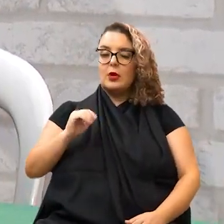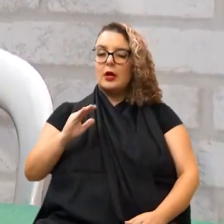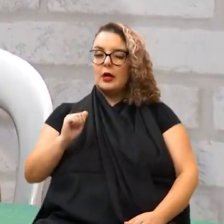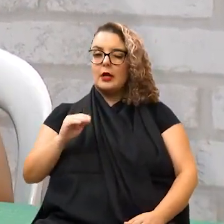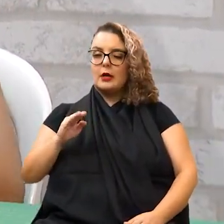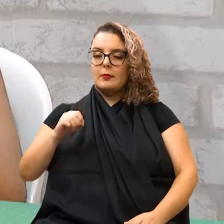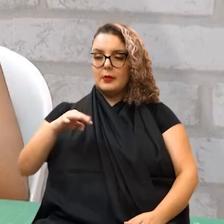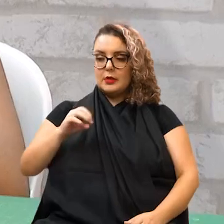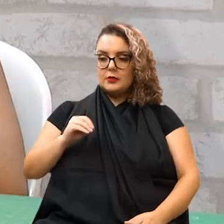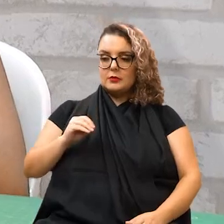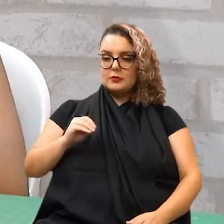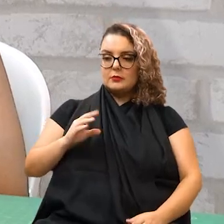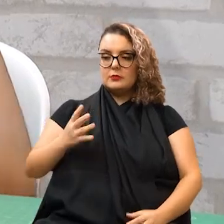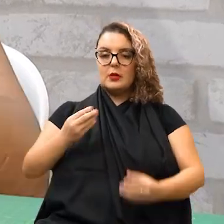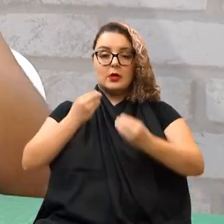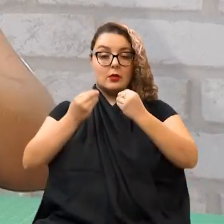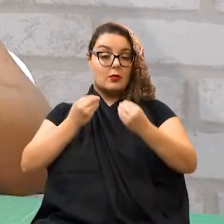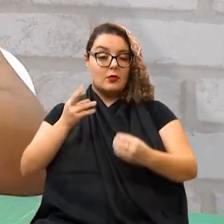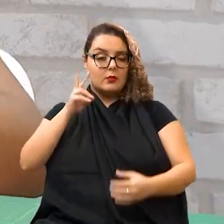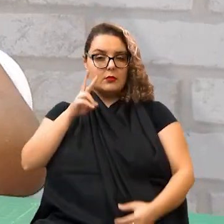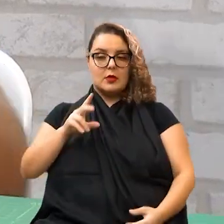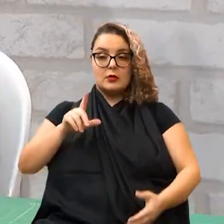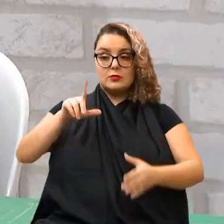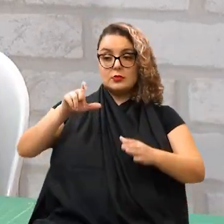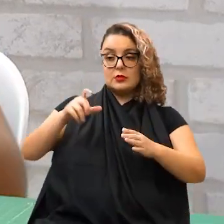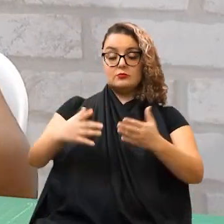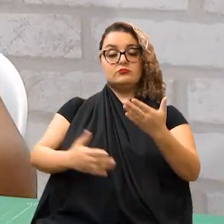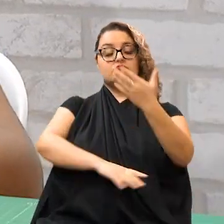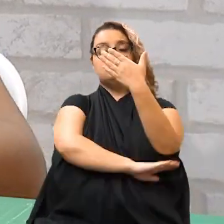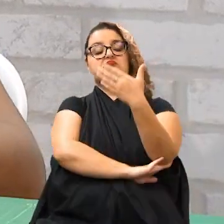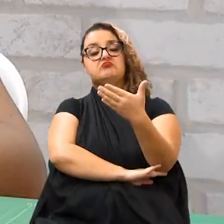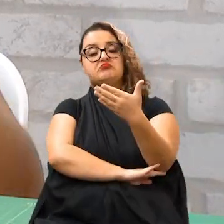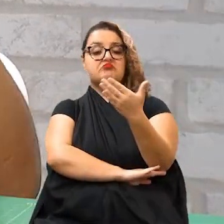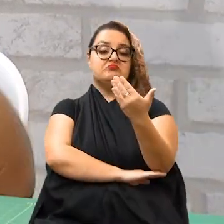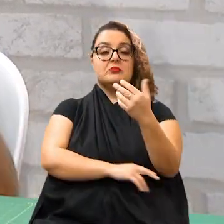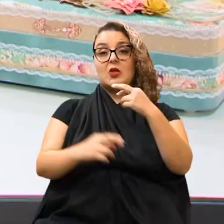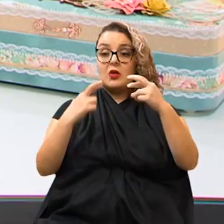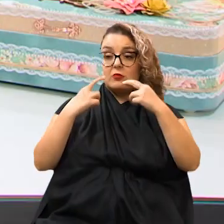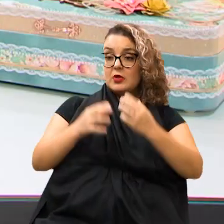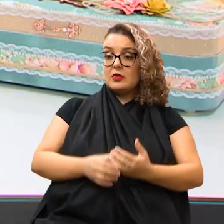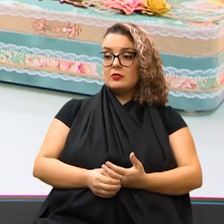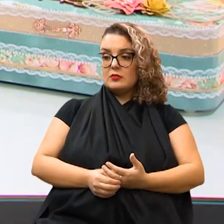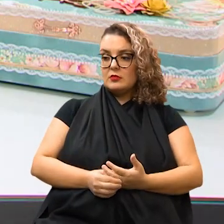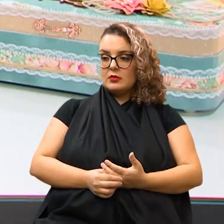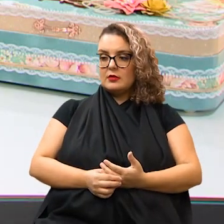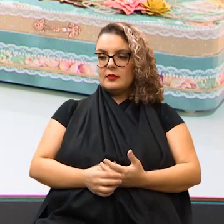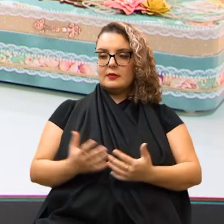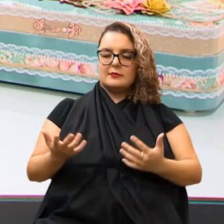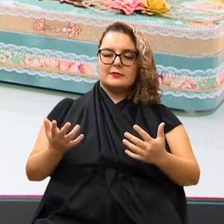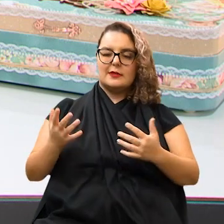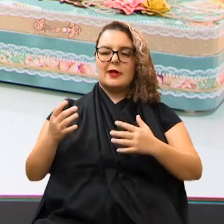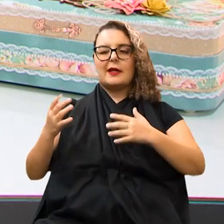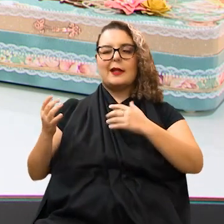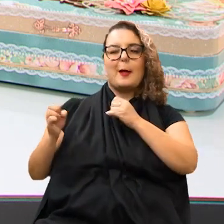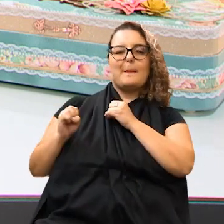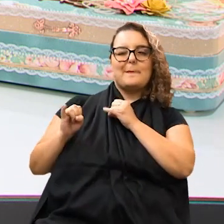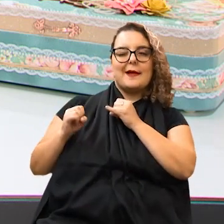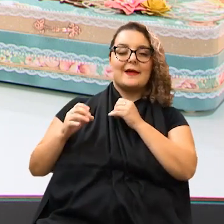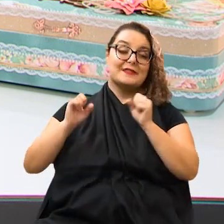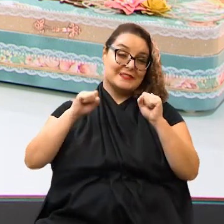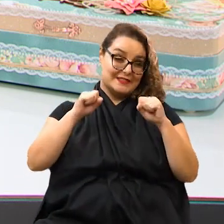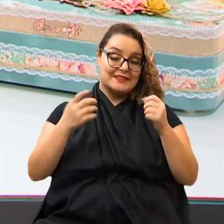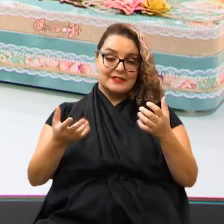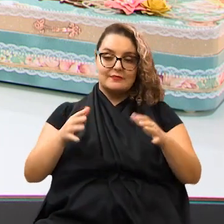eu gosto de colocar como vai ficar. Às vezes eu tiro uma foto, fico olhando na foto pra ver se ficou legal. Dá aquela namorada. Exatamente.